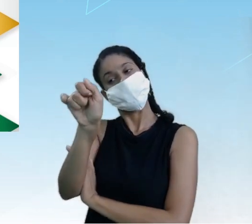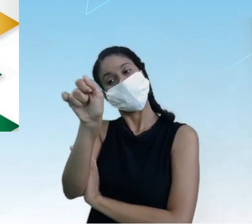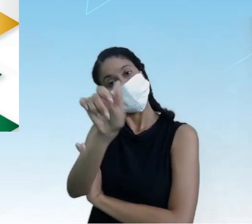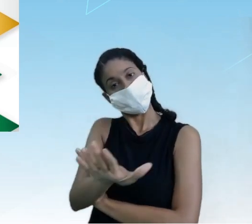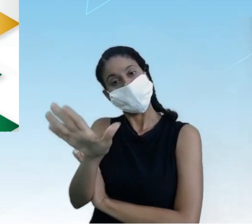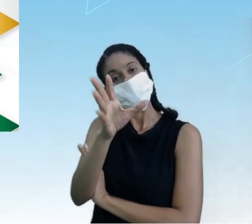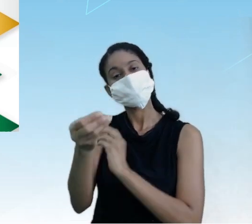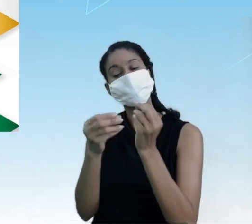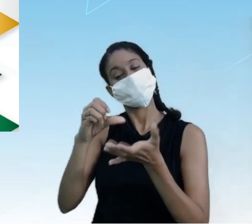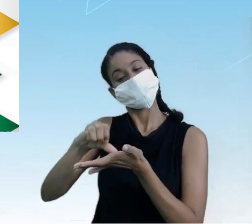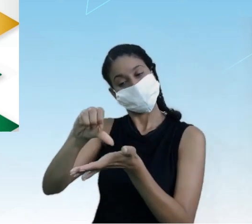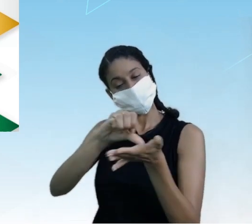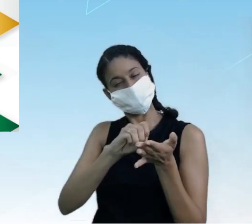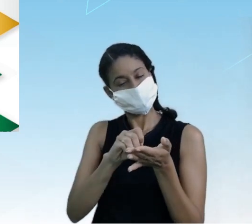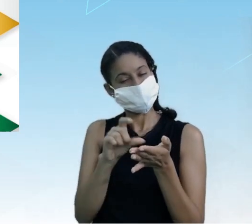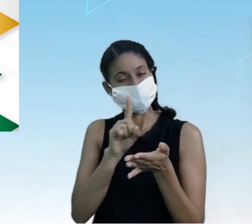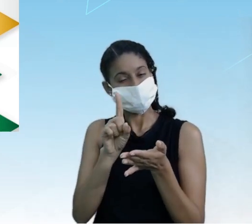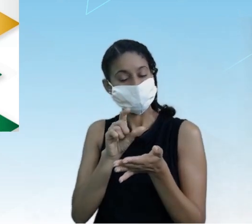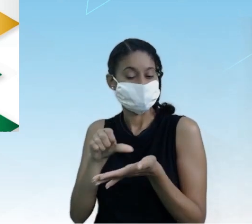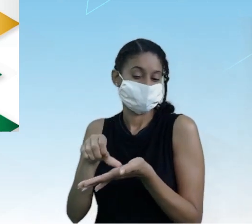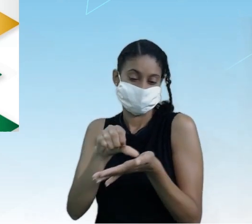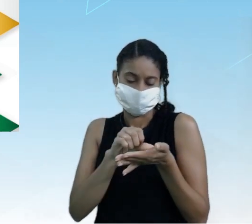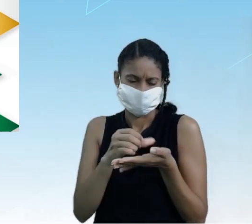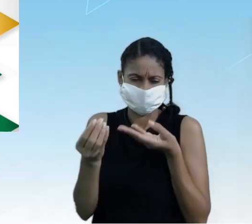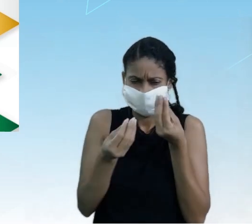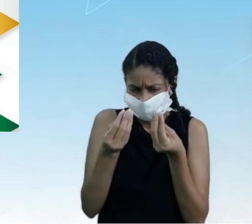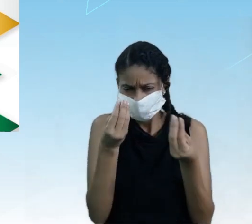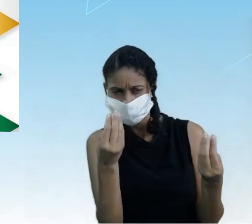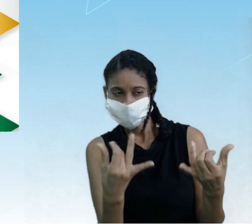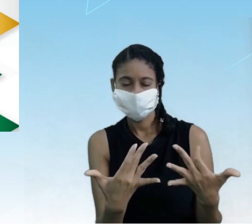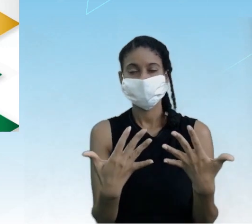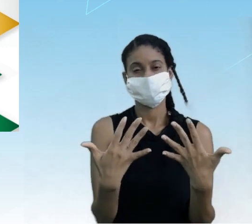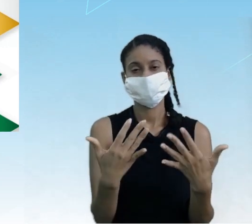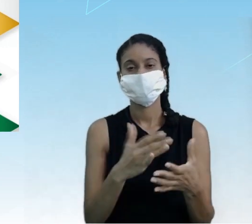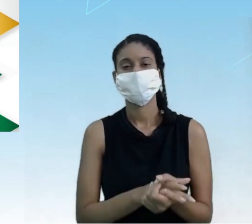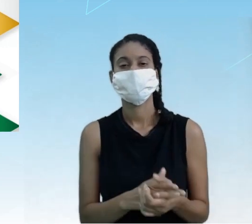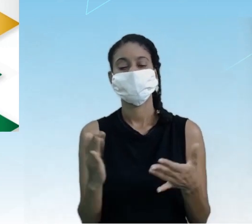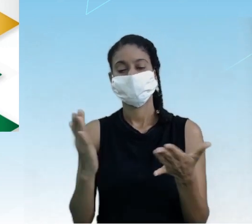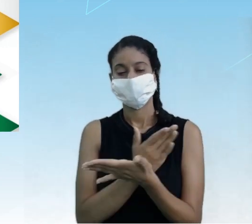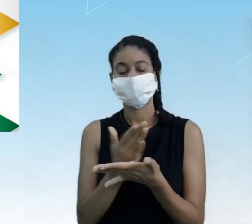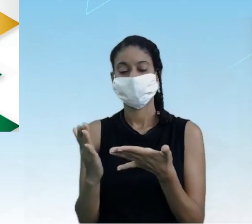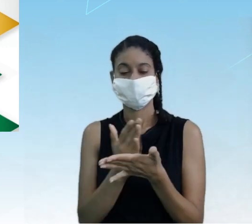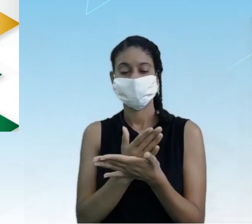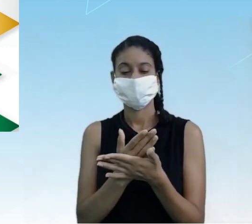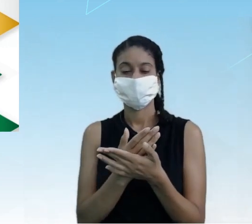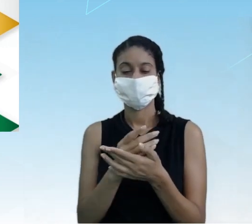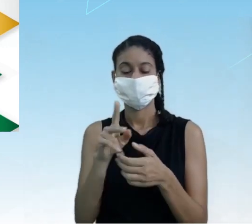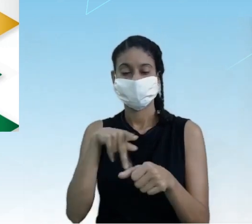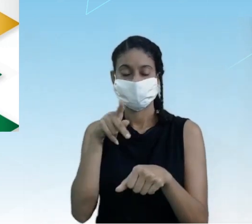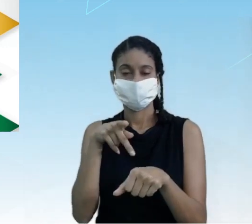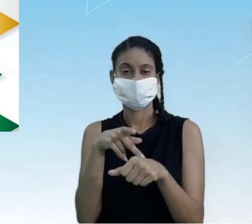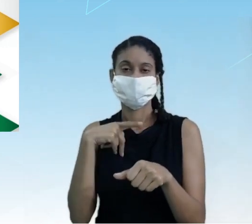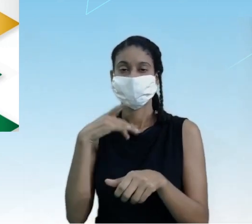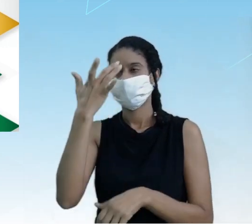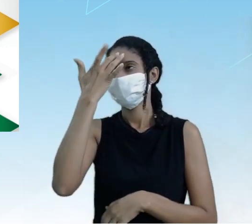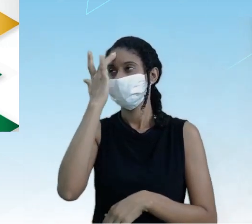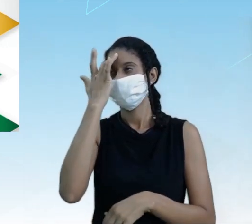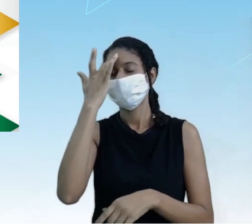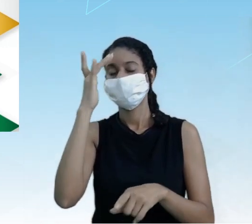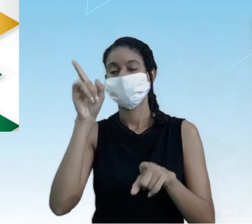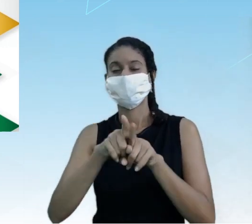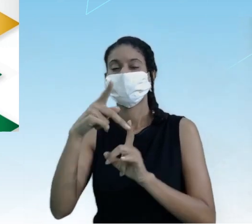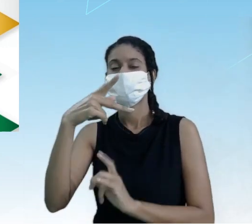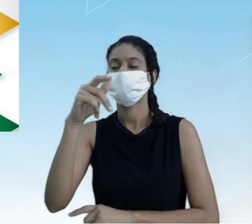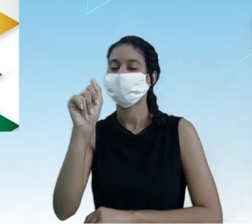de colonização não colonizadora, digamos assim, né? Por algumas instâncias de países como Índia ou